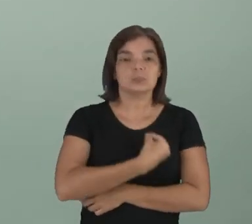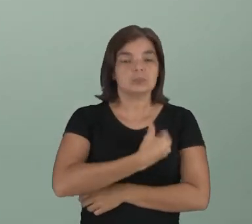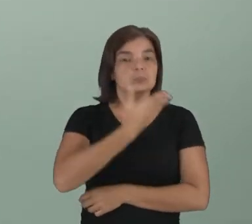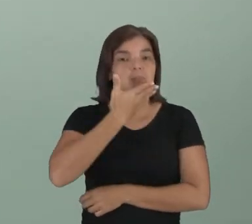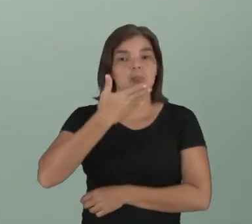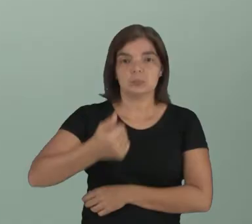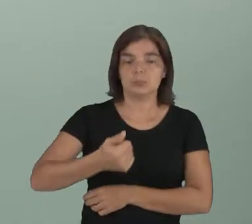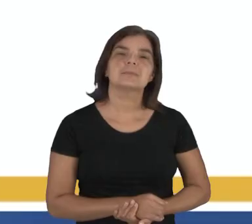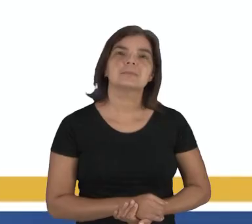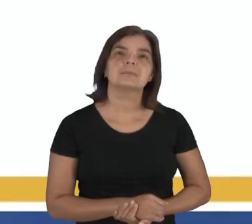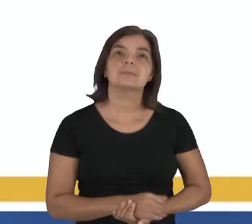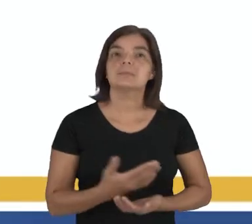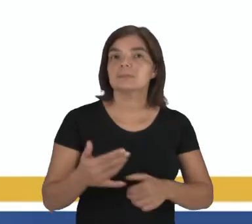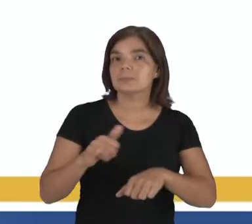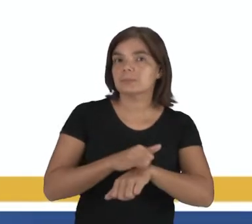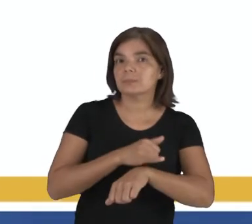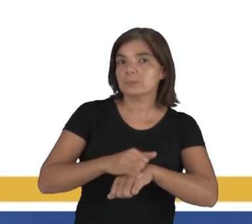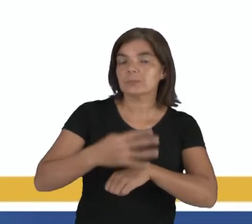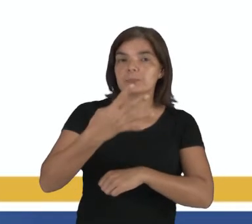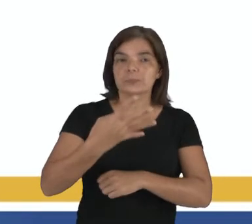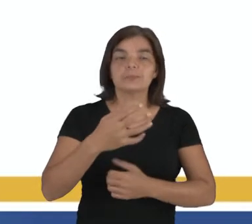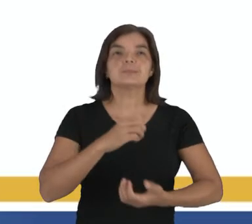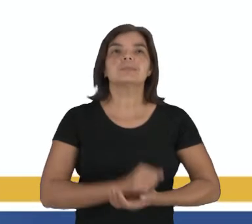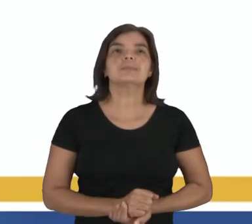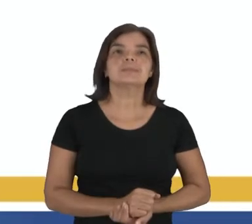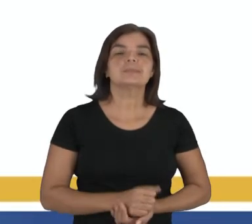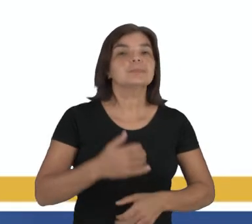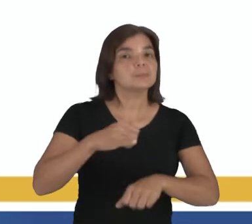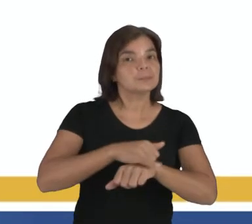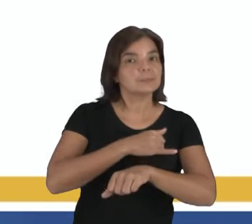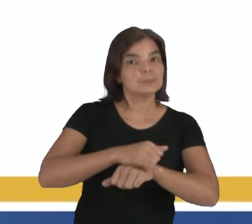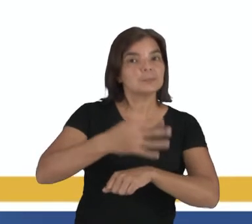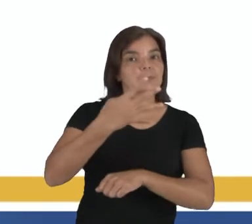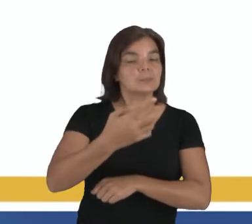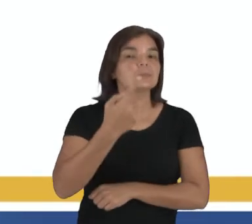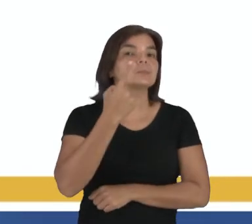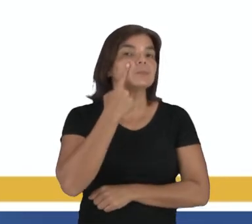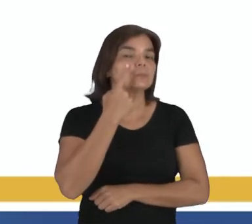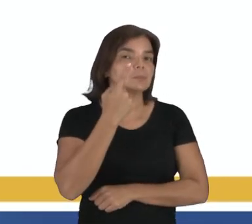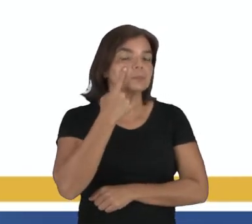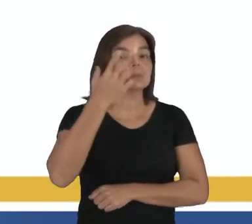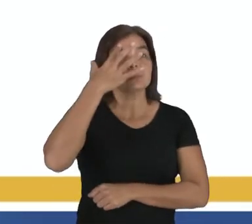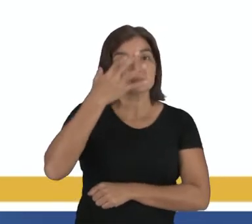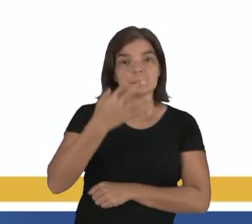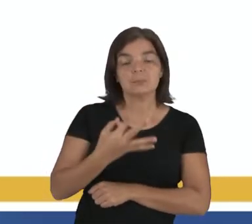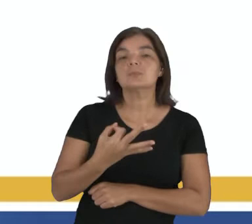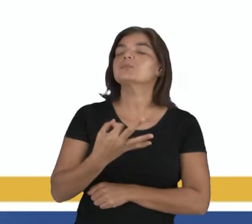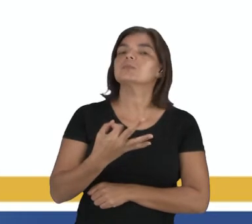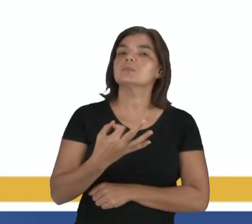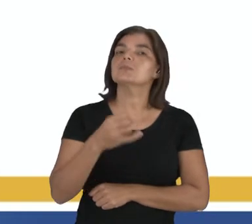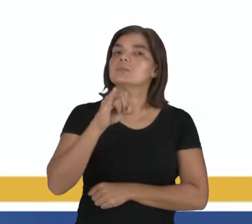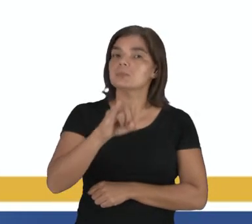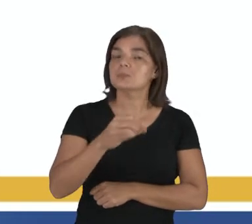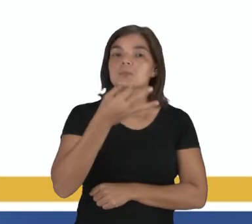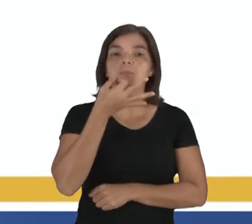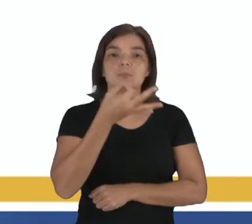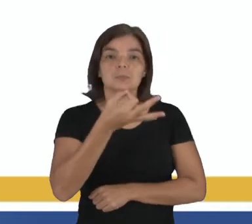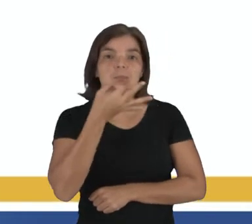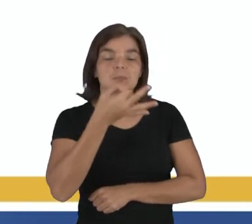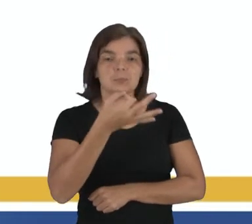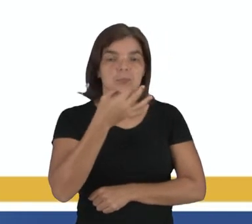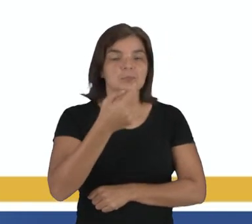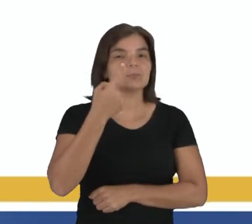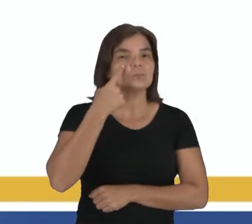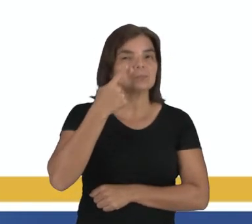mais saudável. E na estratégia 4? Na estratégia 4, você vai confirmar se as hipóteses que